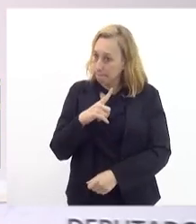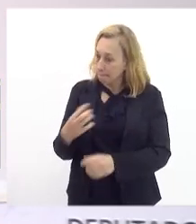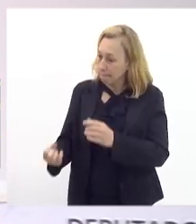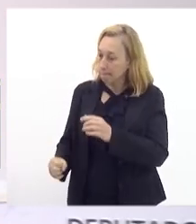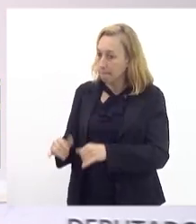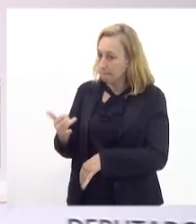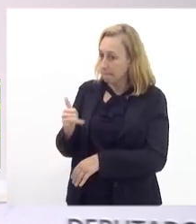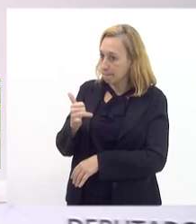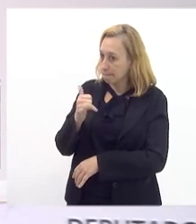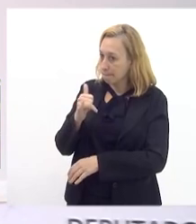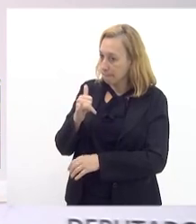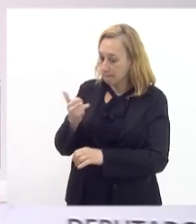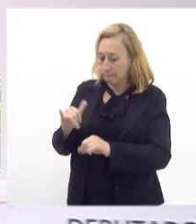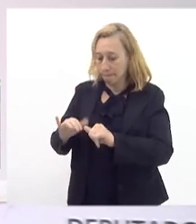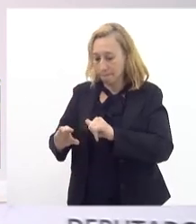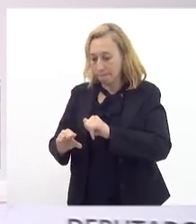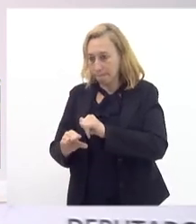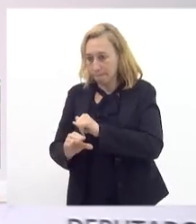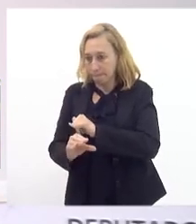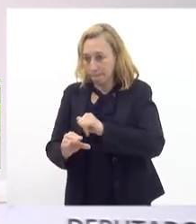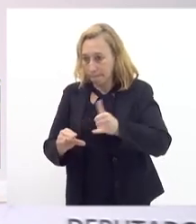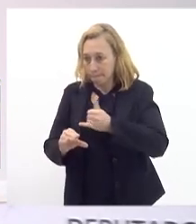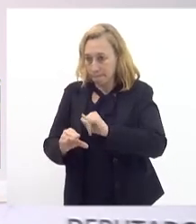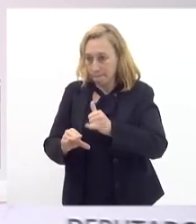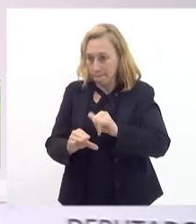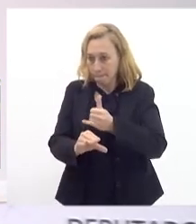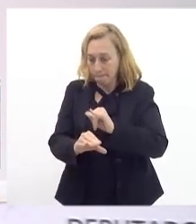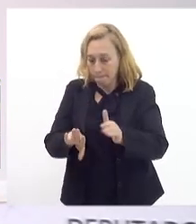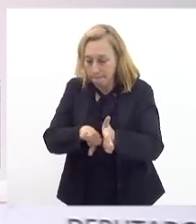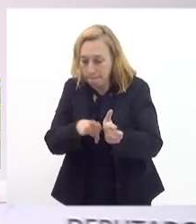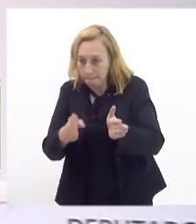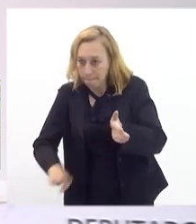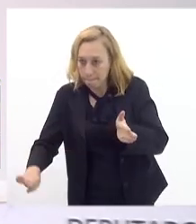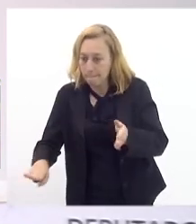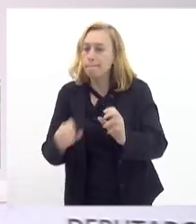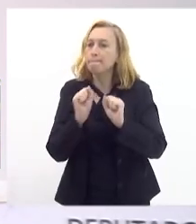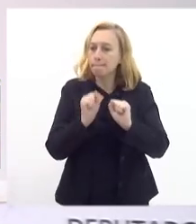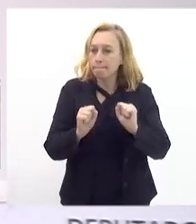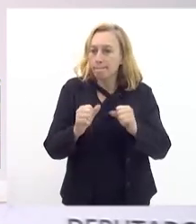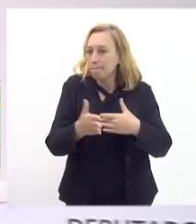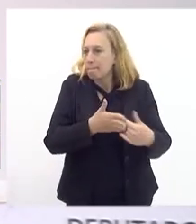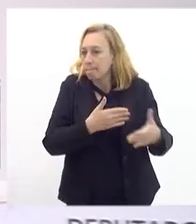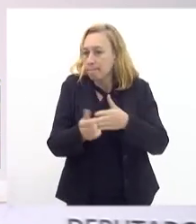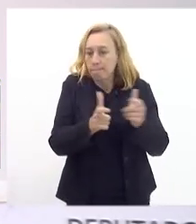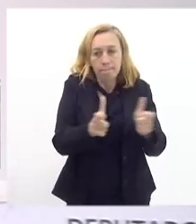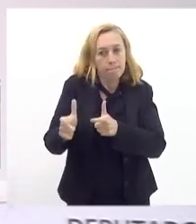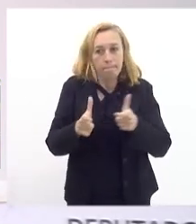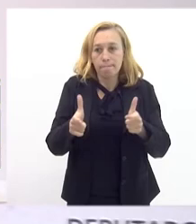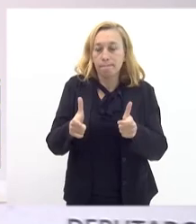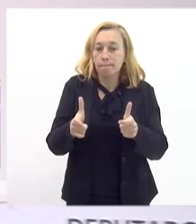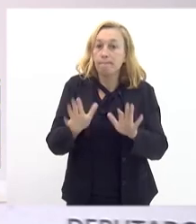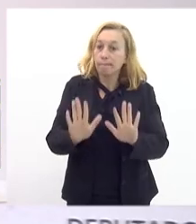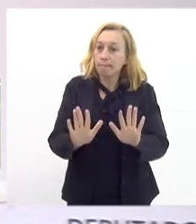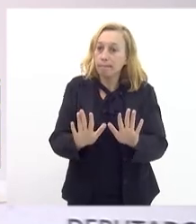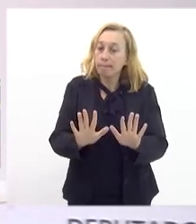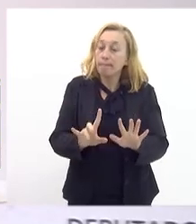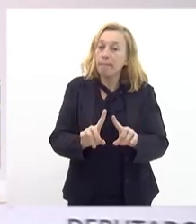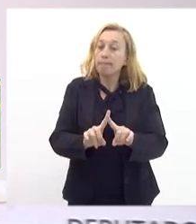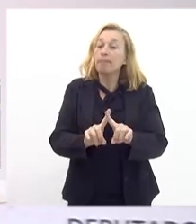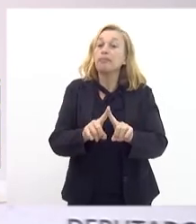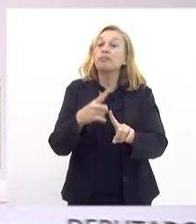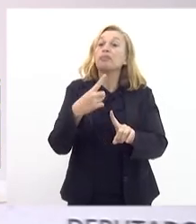energia termelétrica em mar você pode fazer em qualquer Costa o que levou